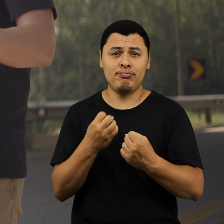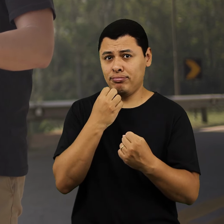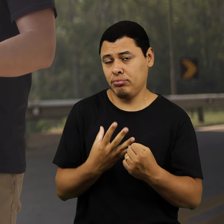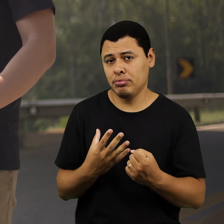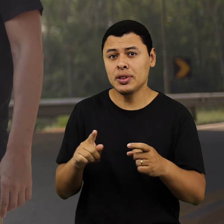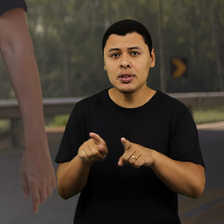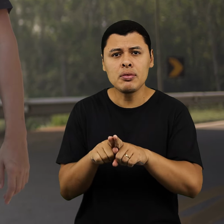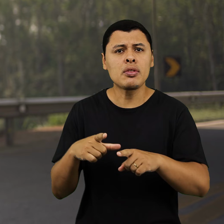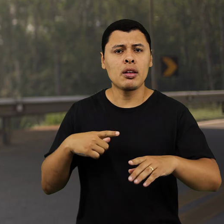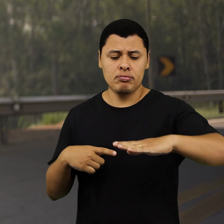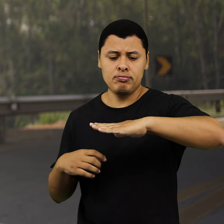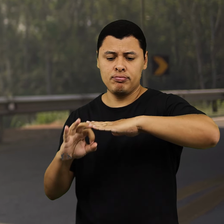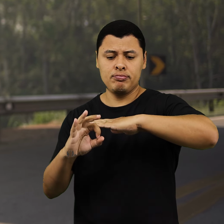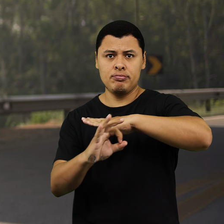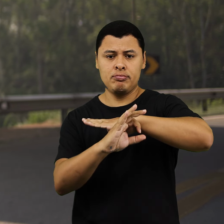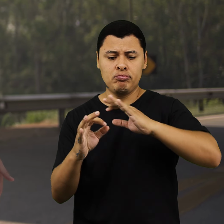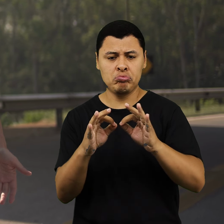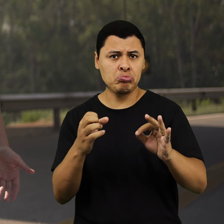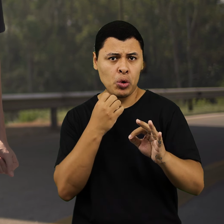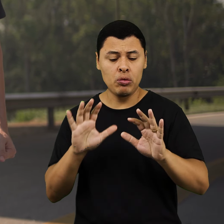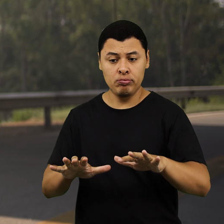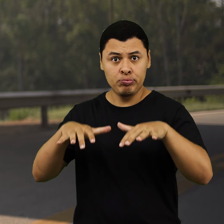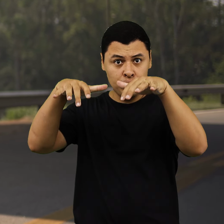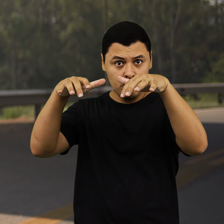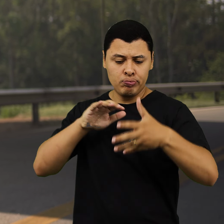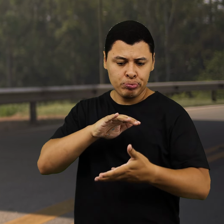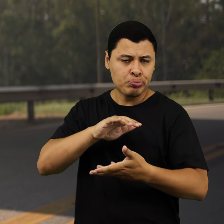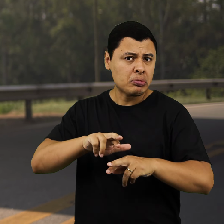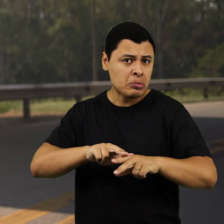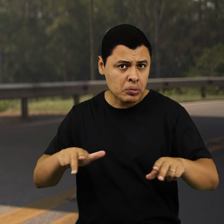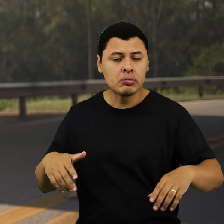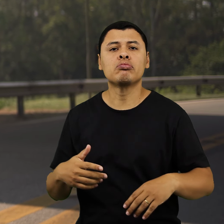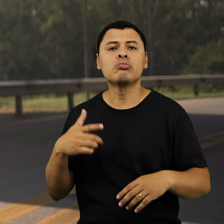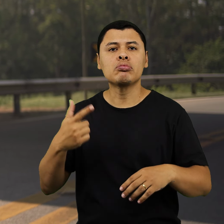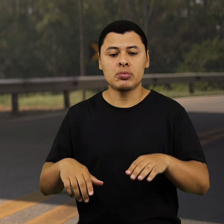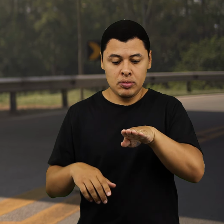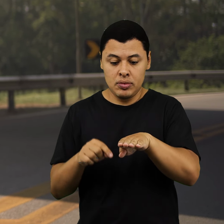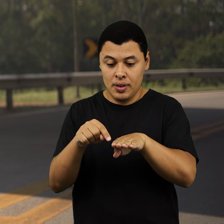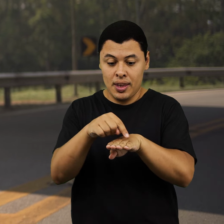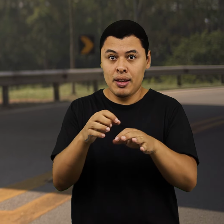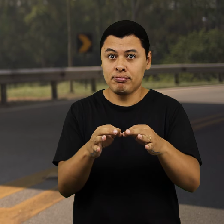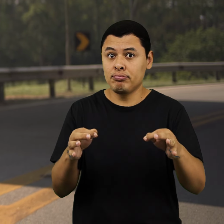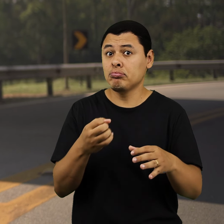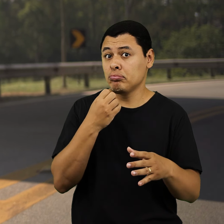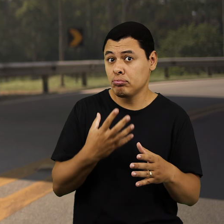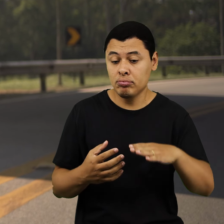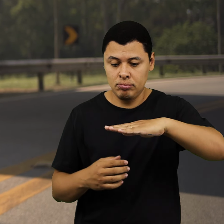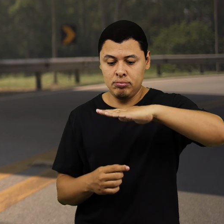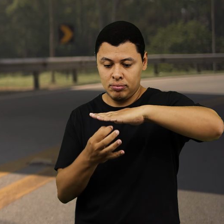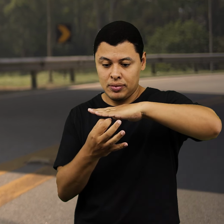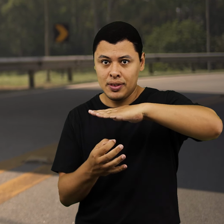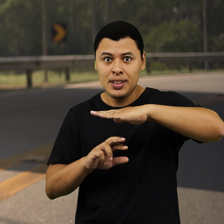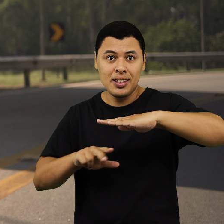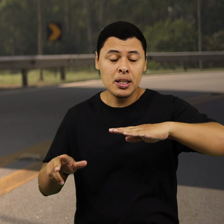entre-eixos interessante, um bom volume de porta-malas, um vão livre bastante largo, e também tem um baixo custo de manutenção, todos esses